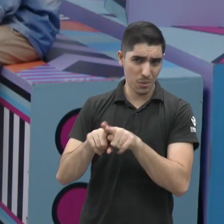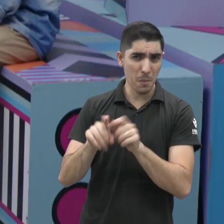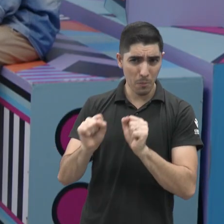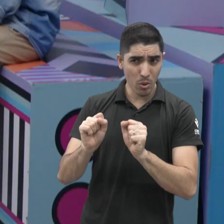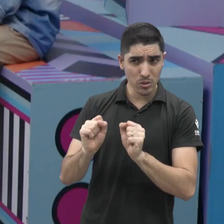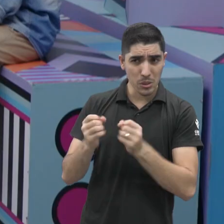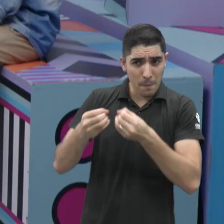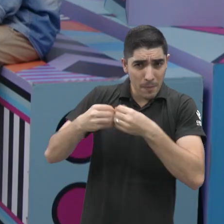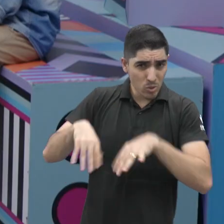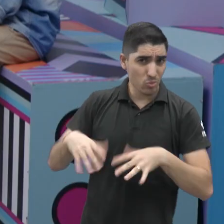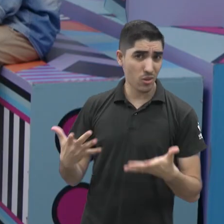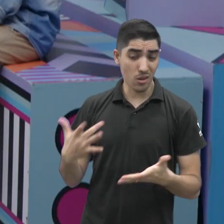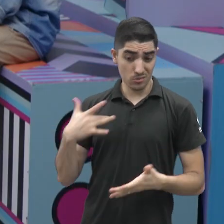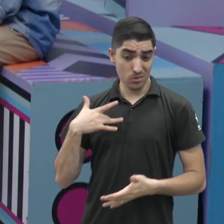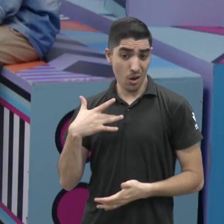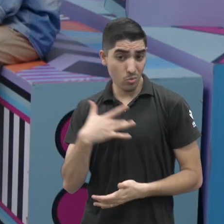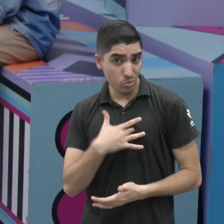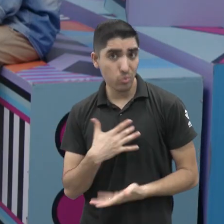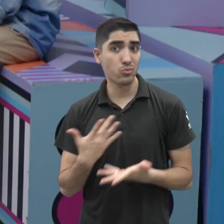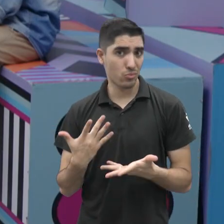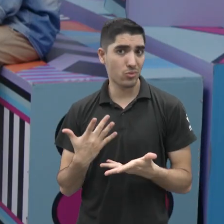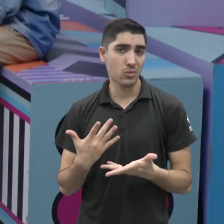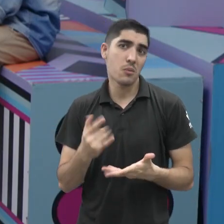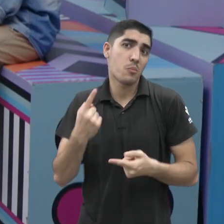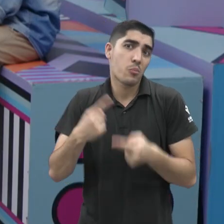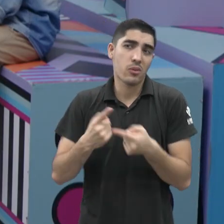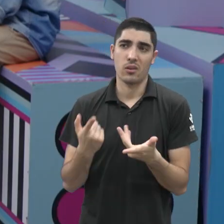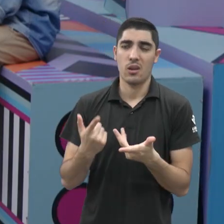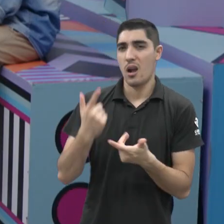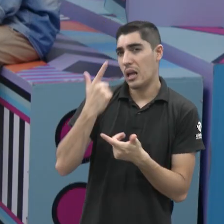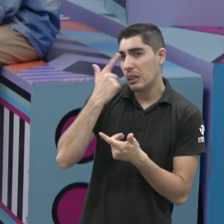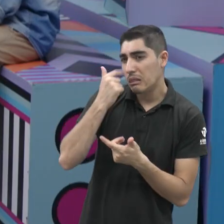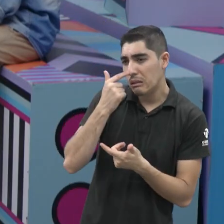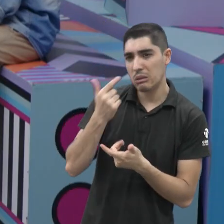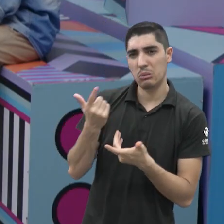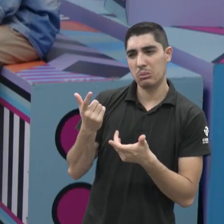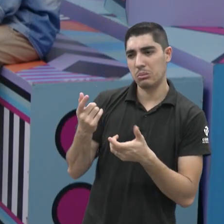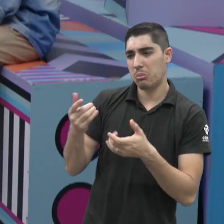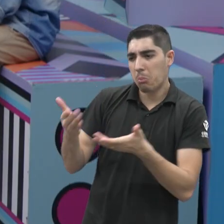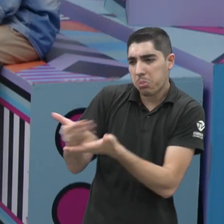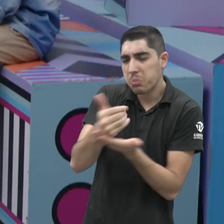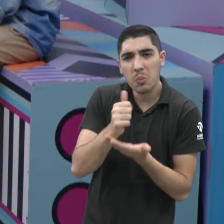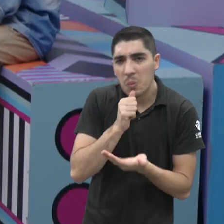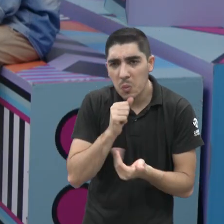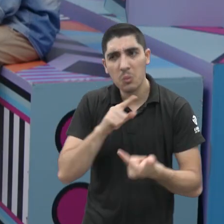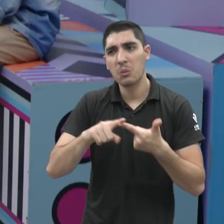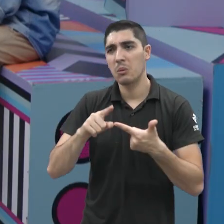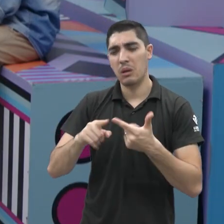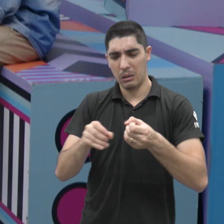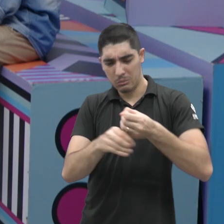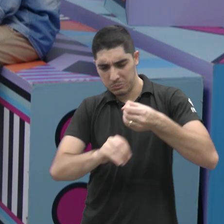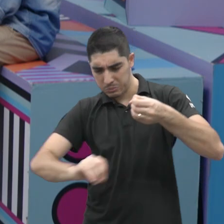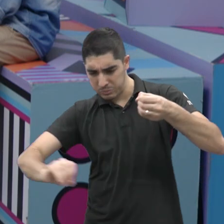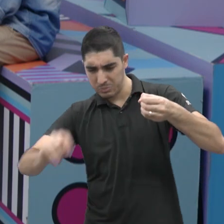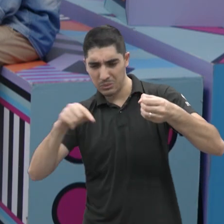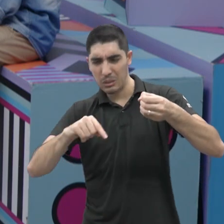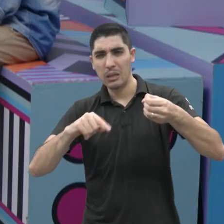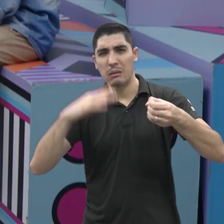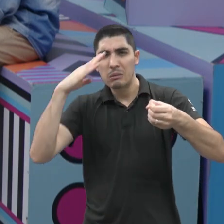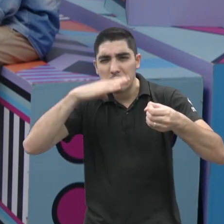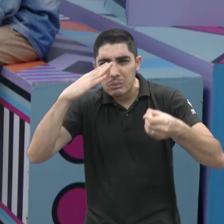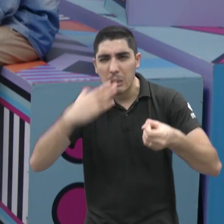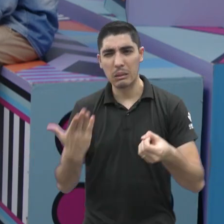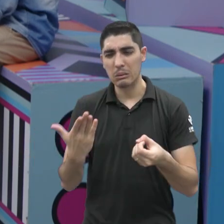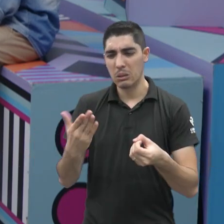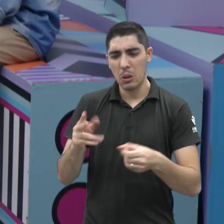forma, também chegando até a questões que envolvem saúde pública, se tratando de problemas de coleta, de